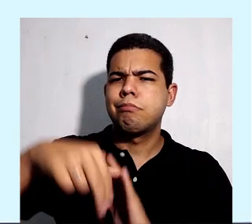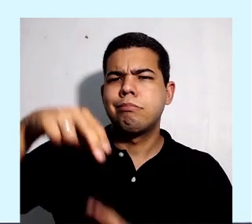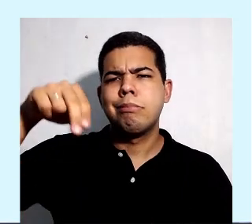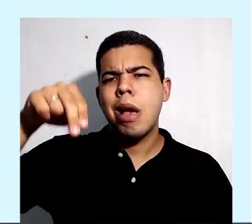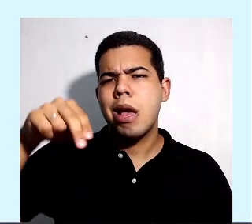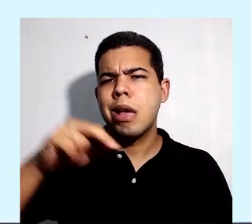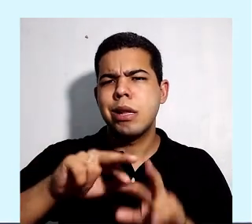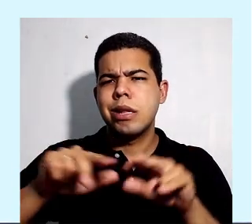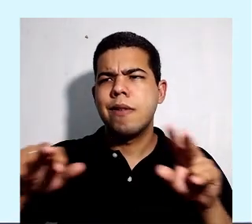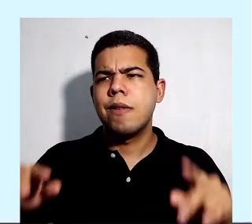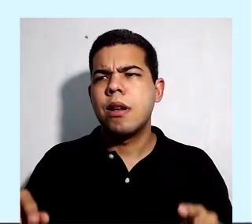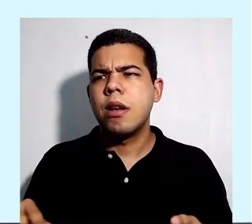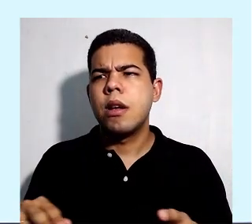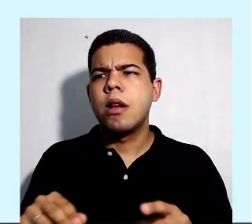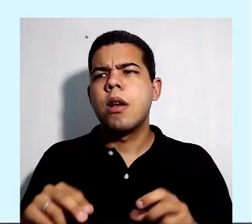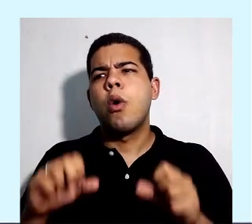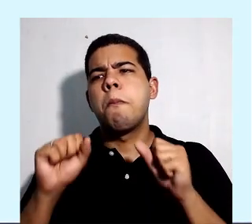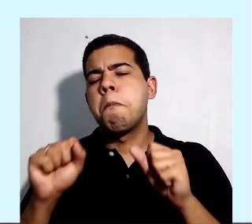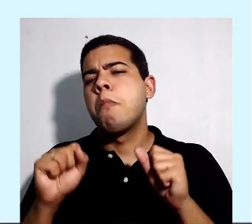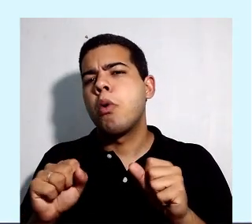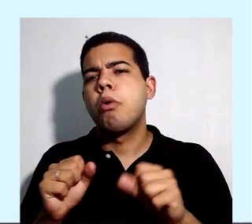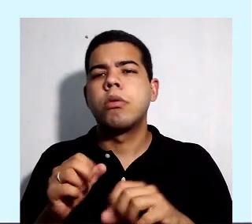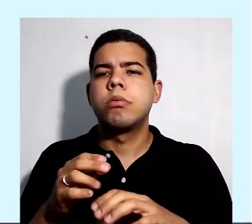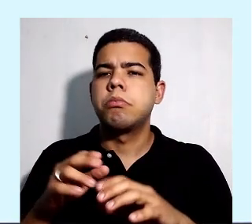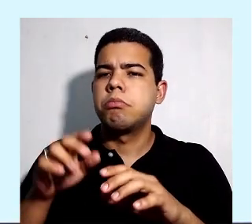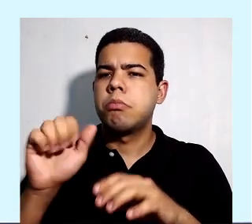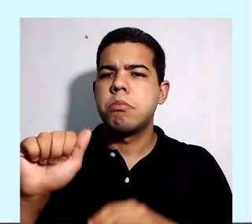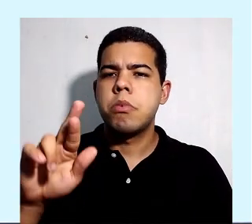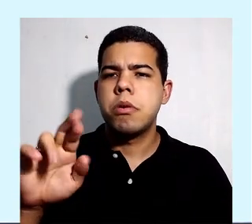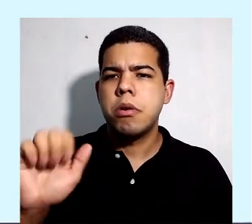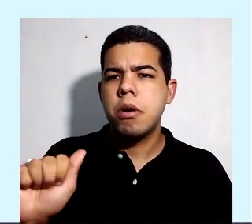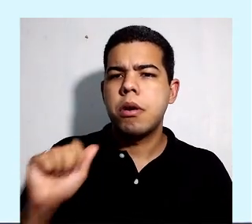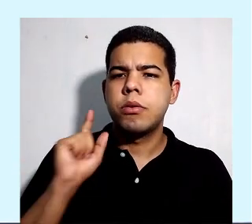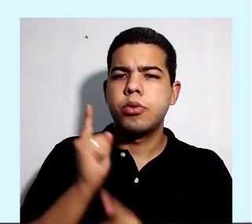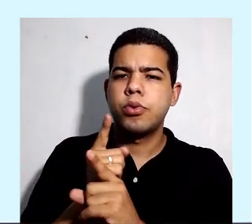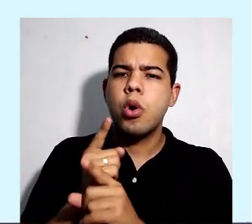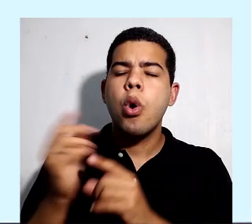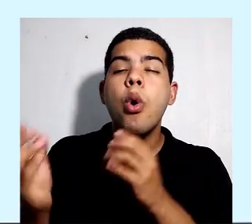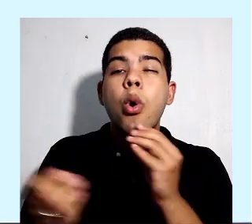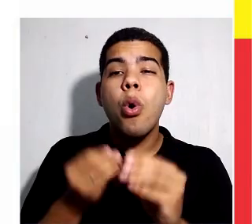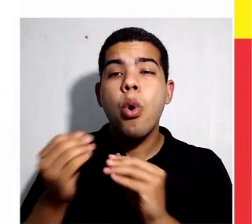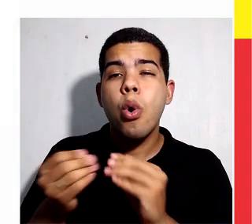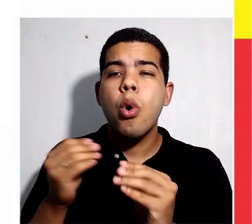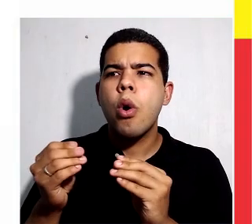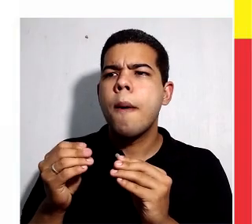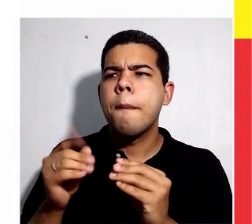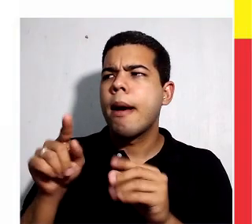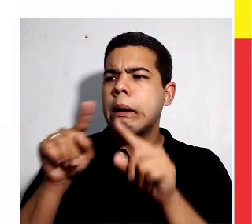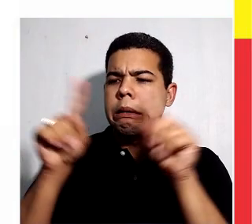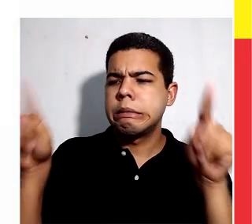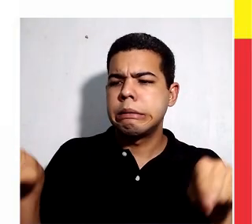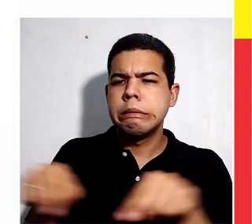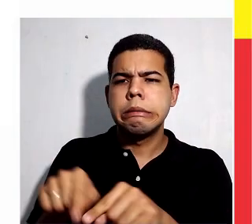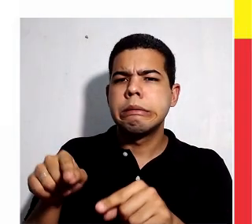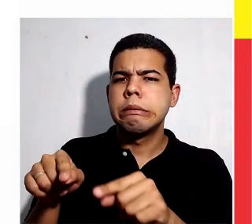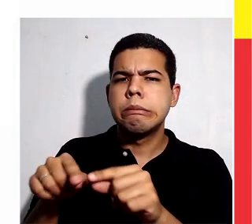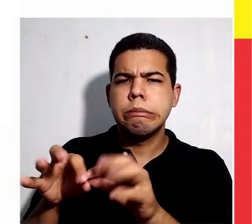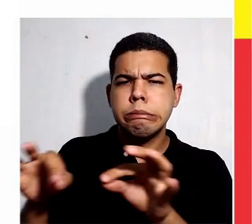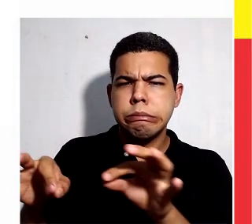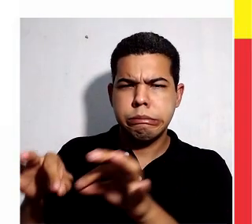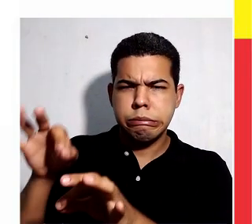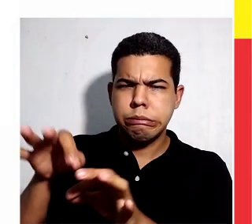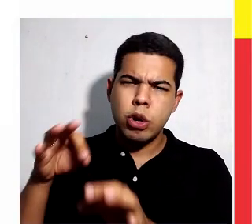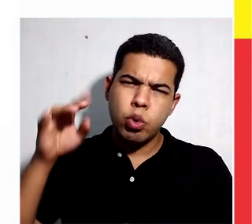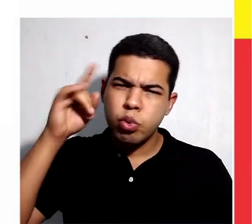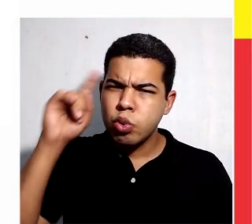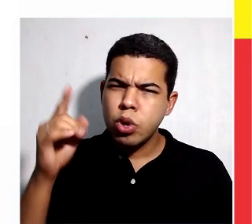várias imagens, e eu posso daí encontrar a área. Então, ó, como calcular a área sem saber as medidas?